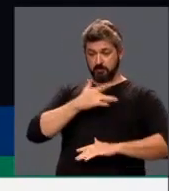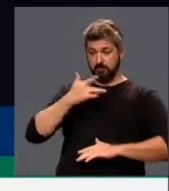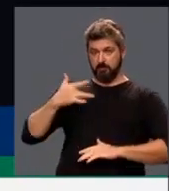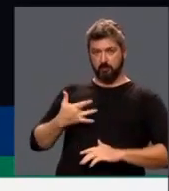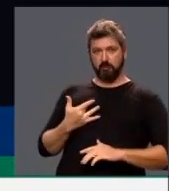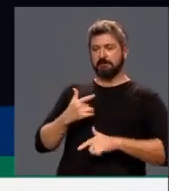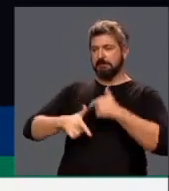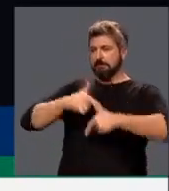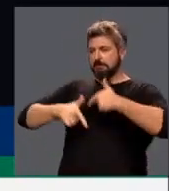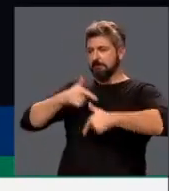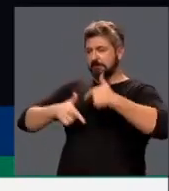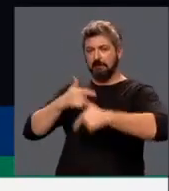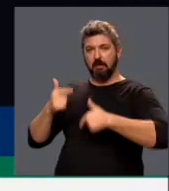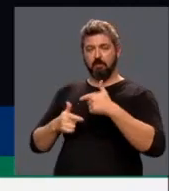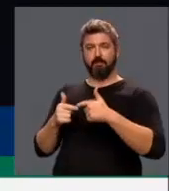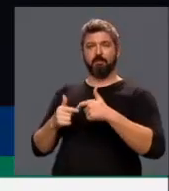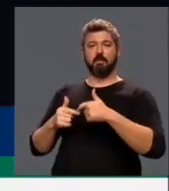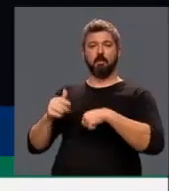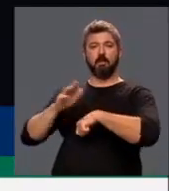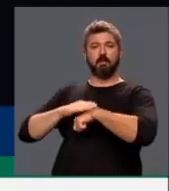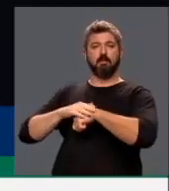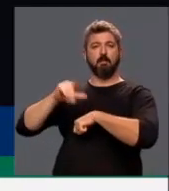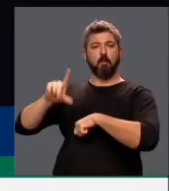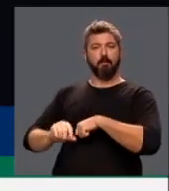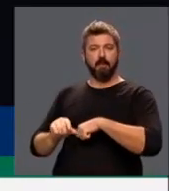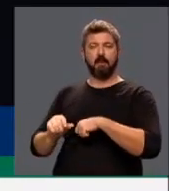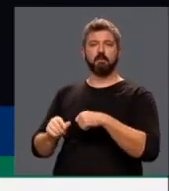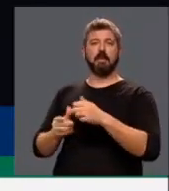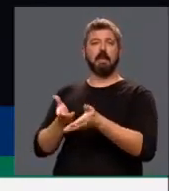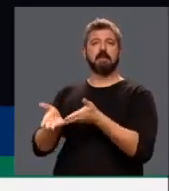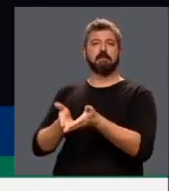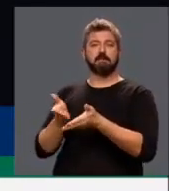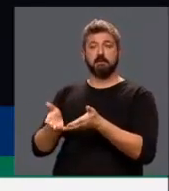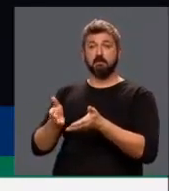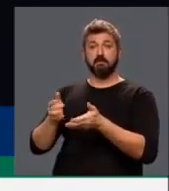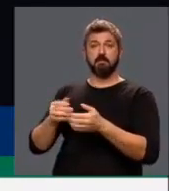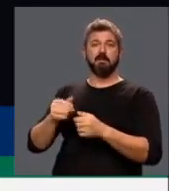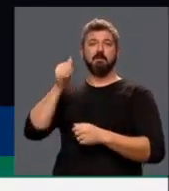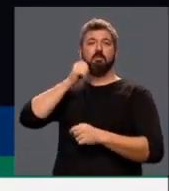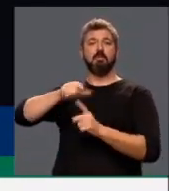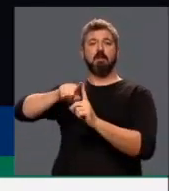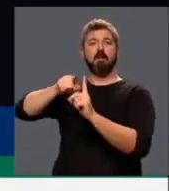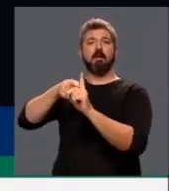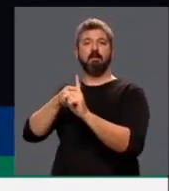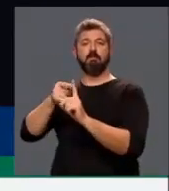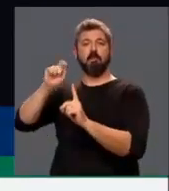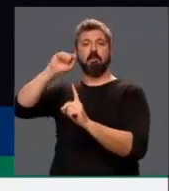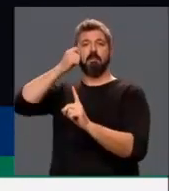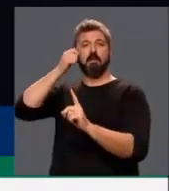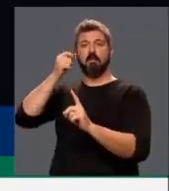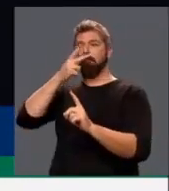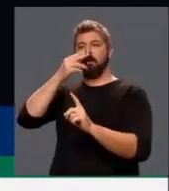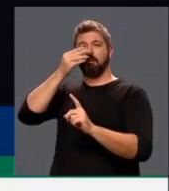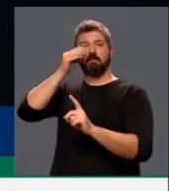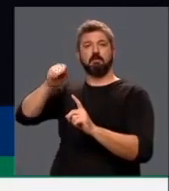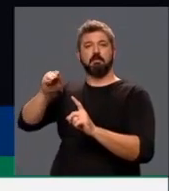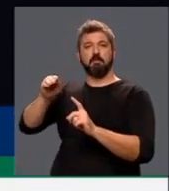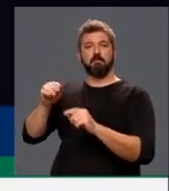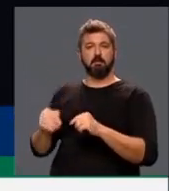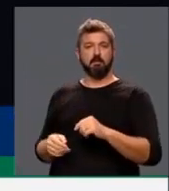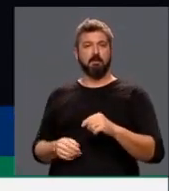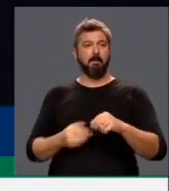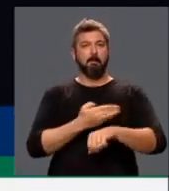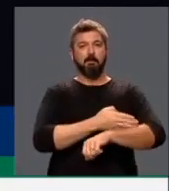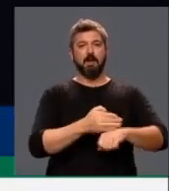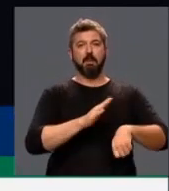menos tempo para a assistência, em especial às mulheres gestantes negras. E o número de óbitos